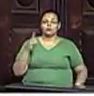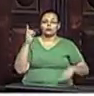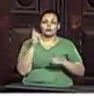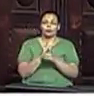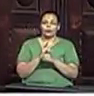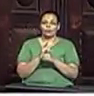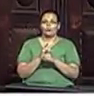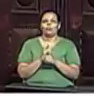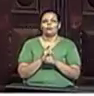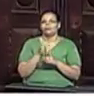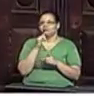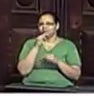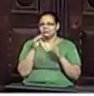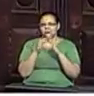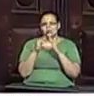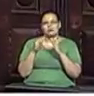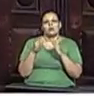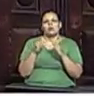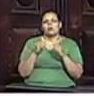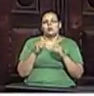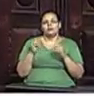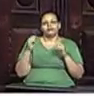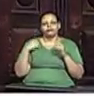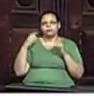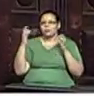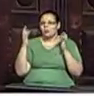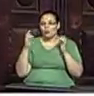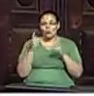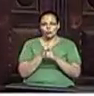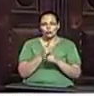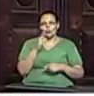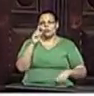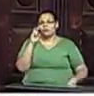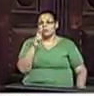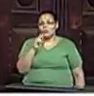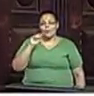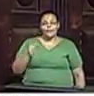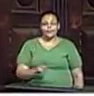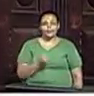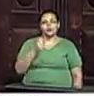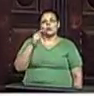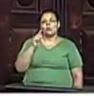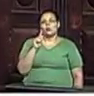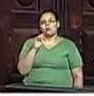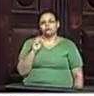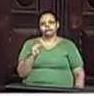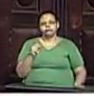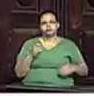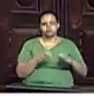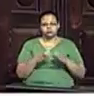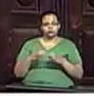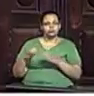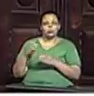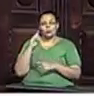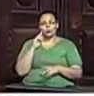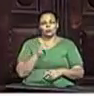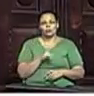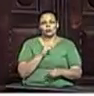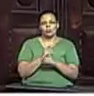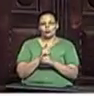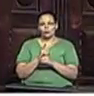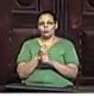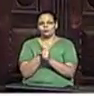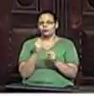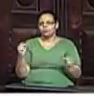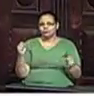um depósito de 5.000 botijões de gás explorado pela milícia. É impossível que você tenha no mesmo